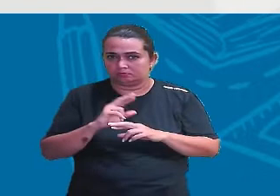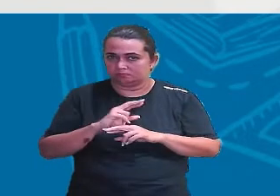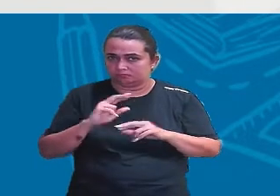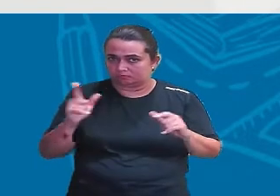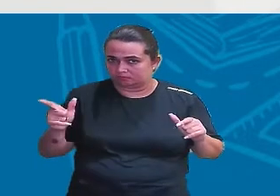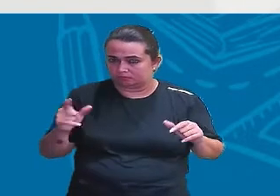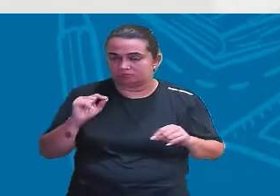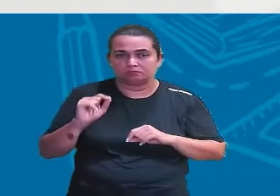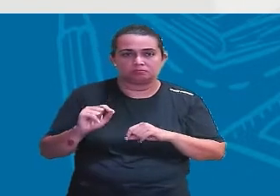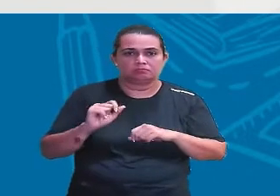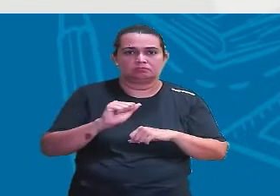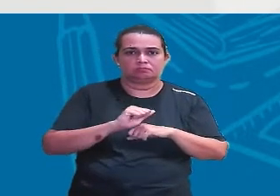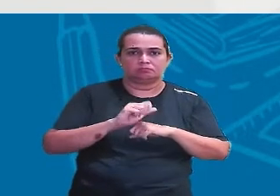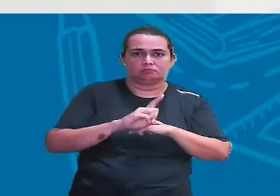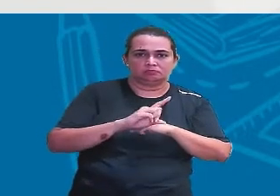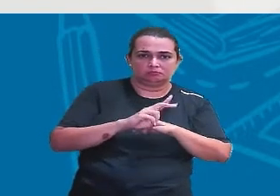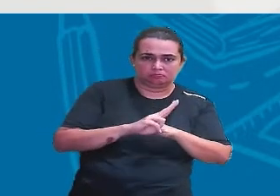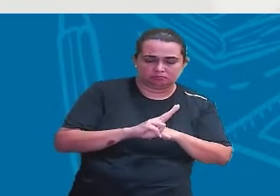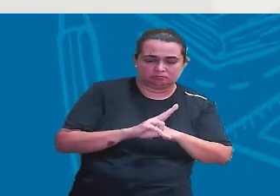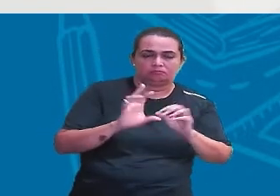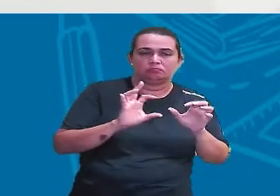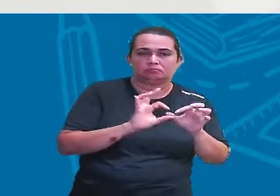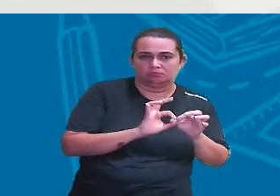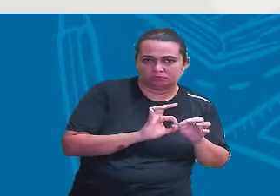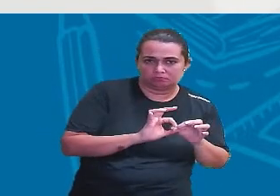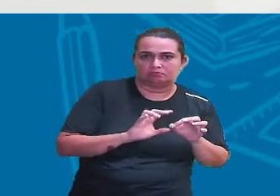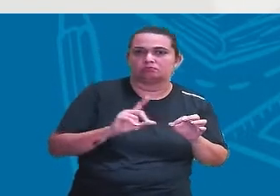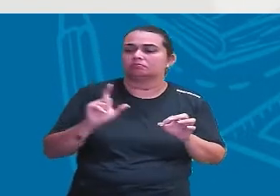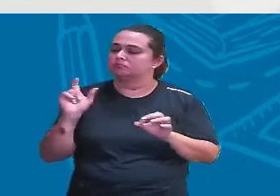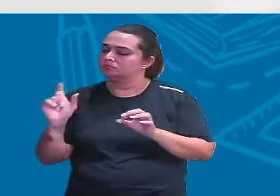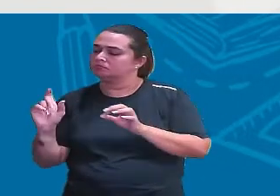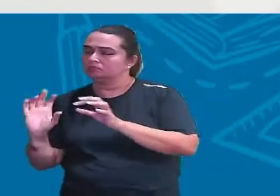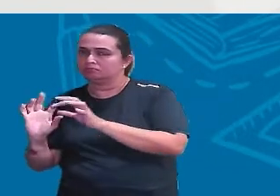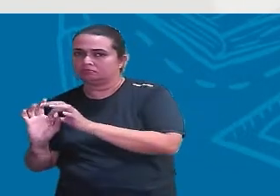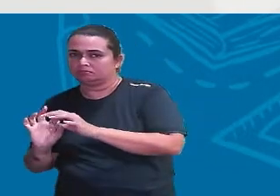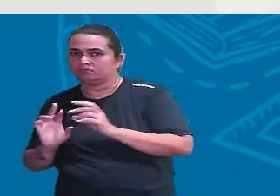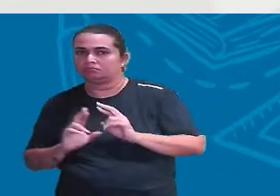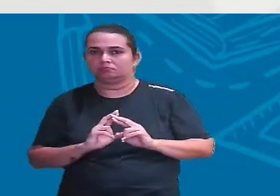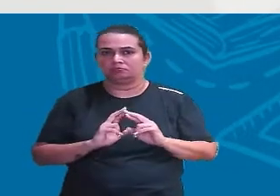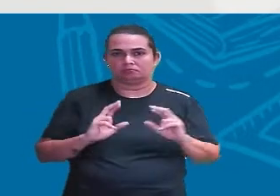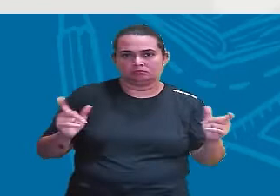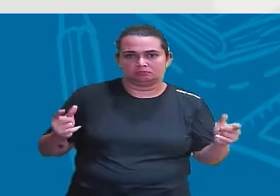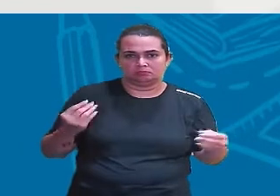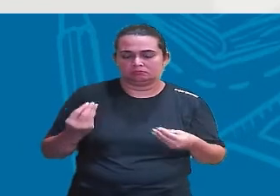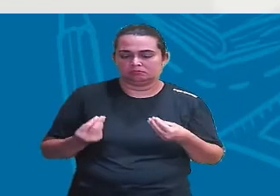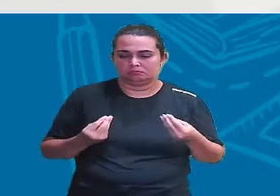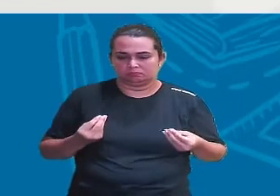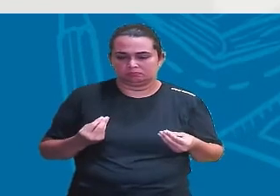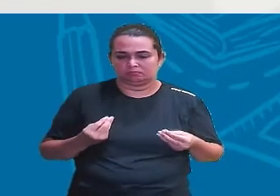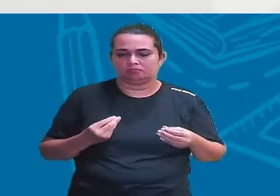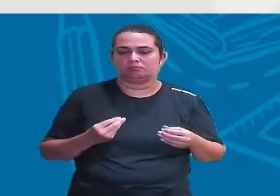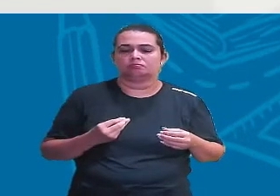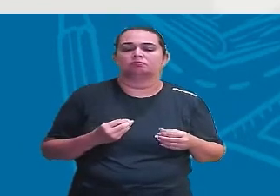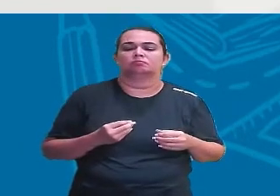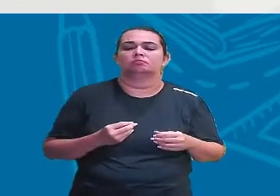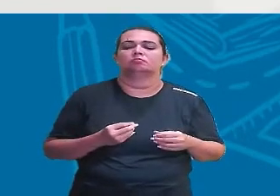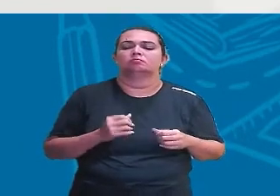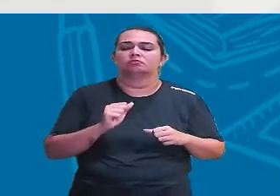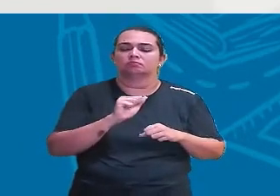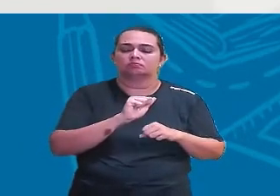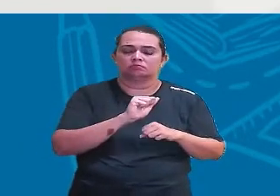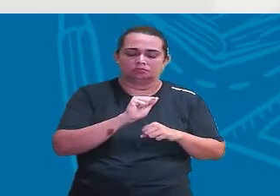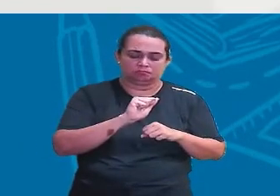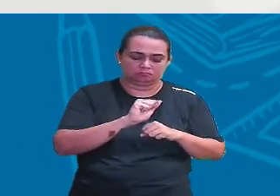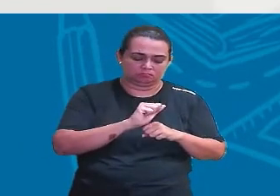Diferença. Então, a gente tem, enquanto aí os conjuntivos adverbs, que são os advérbios conjuntivos, ligam frases